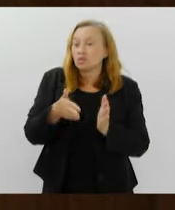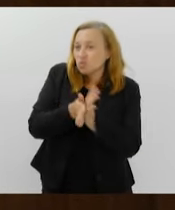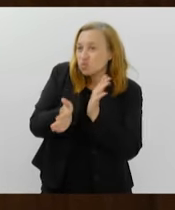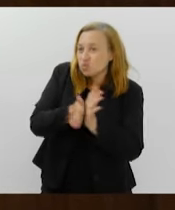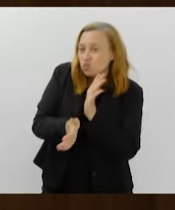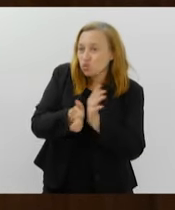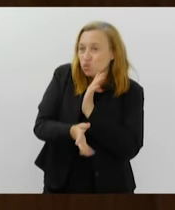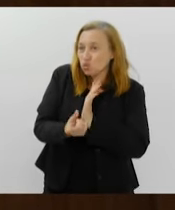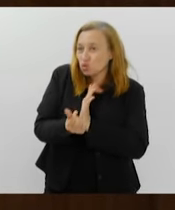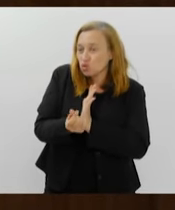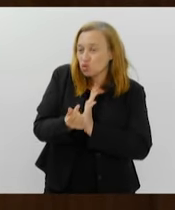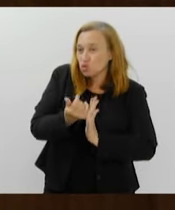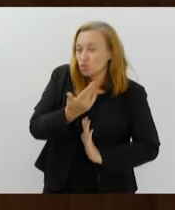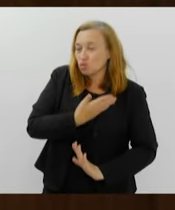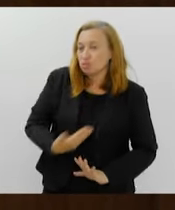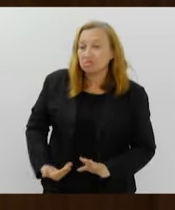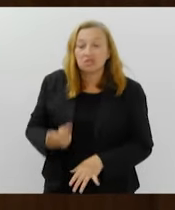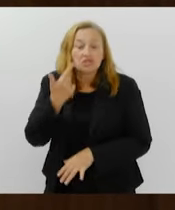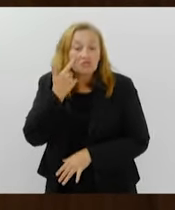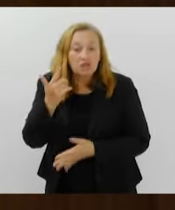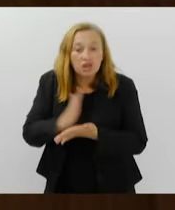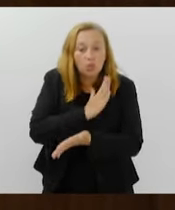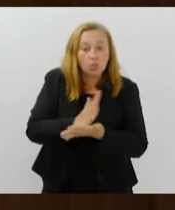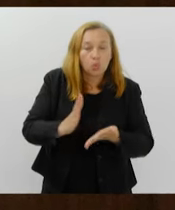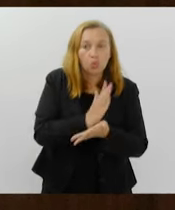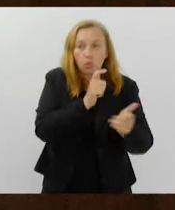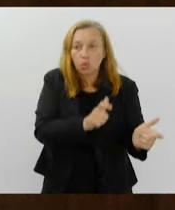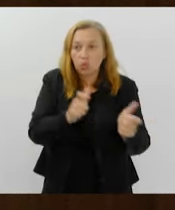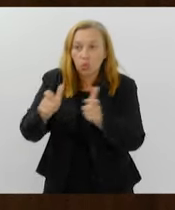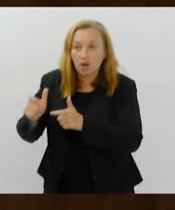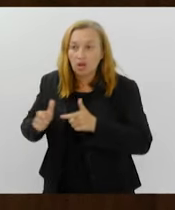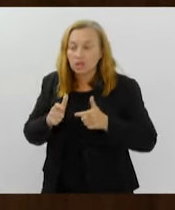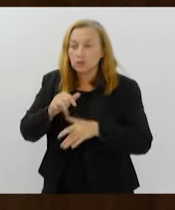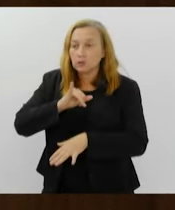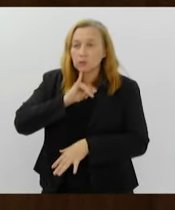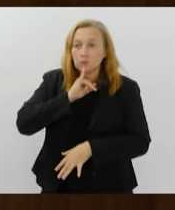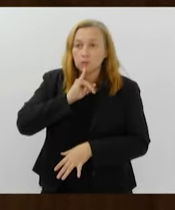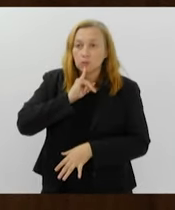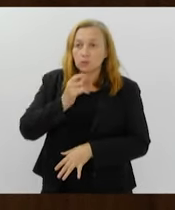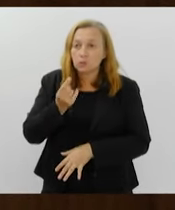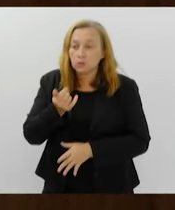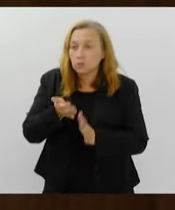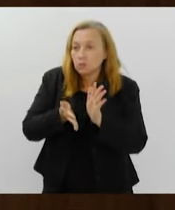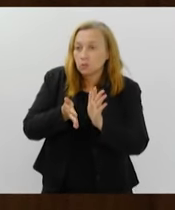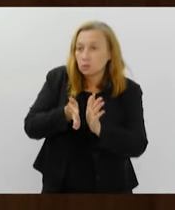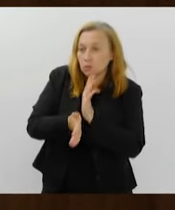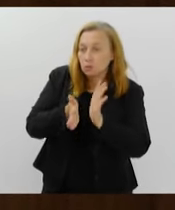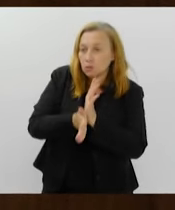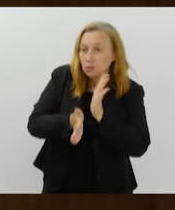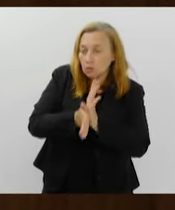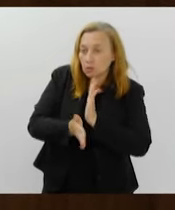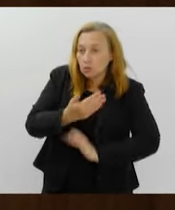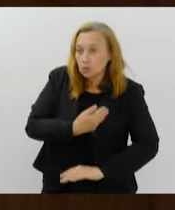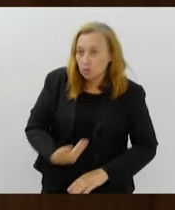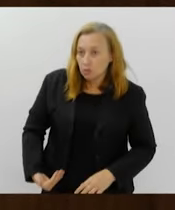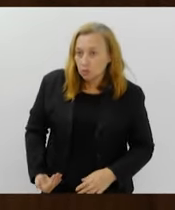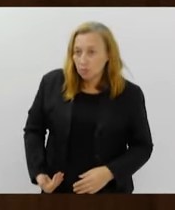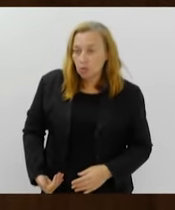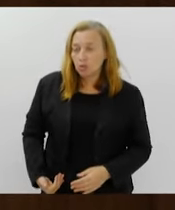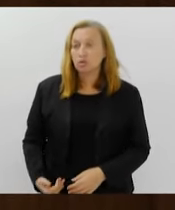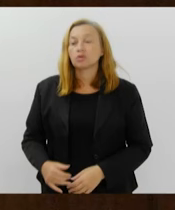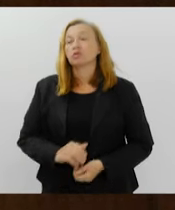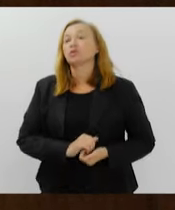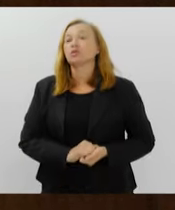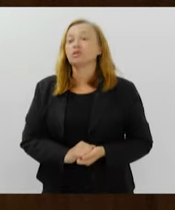dinheiro público que a gente tem visto luges dinheiro público do do contribuinte do Rio de